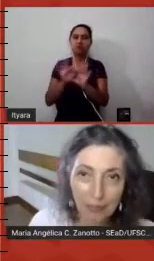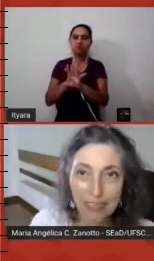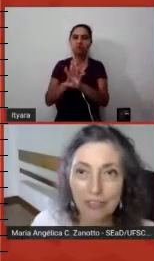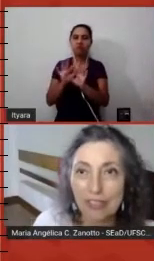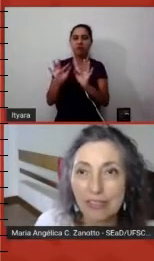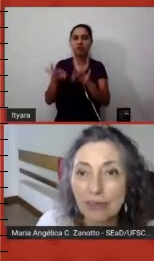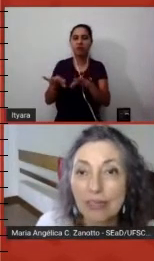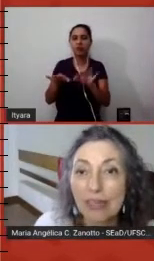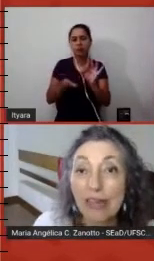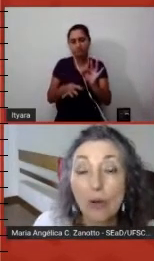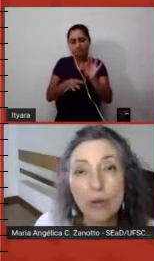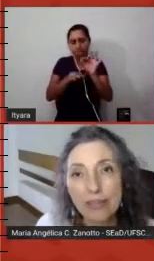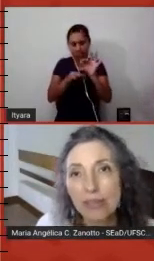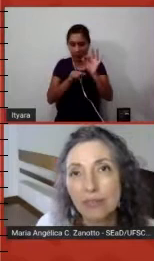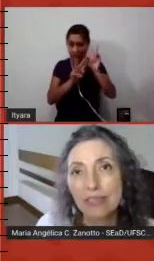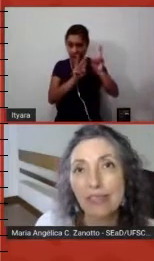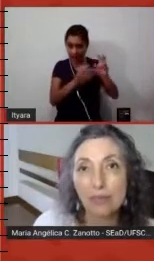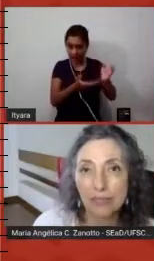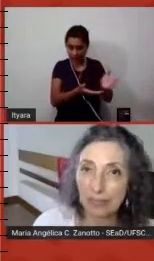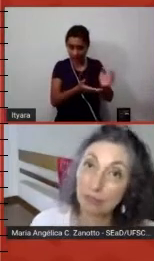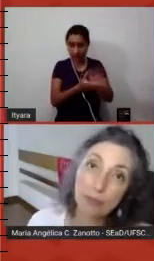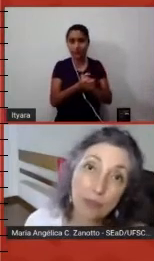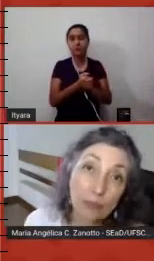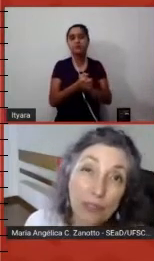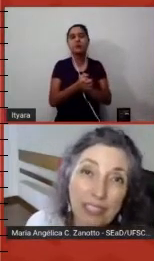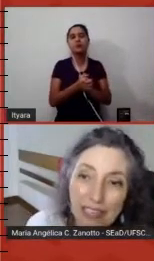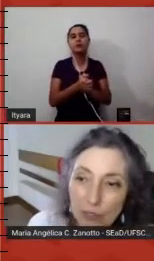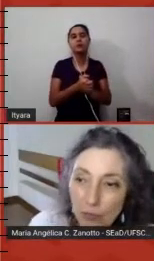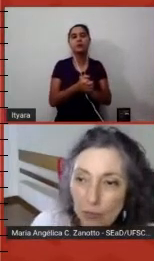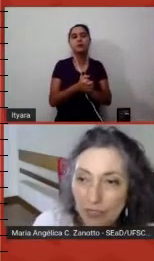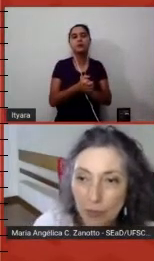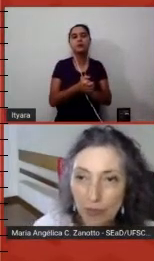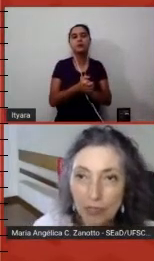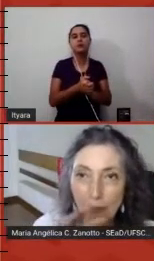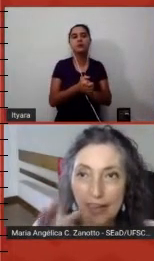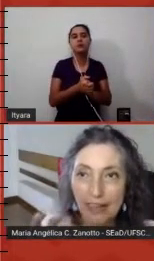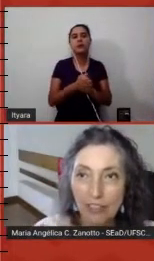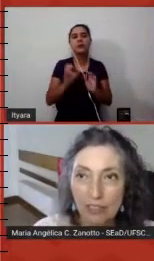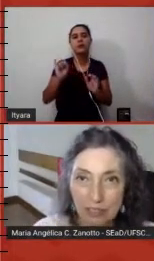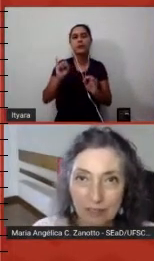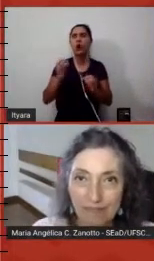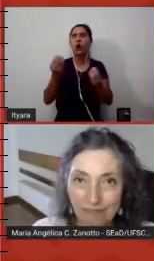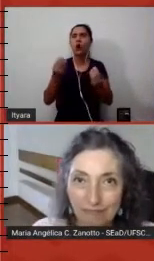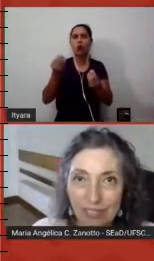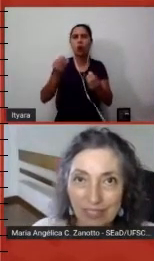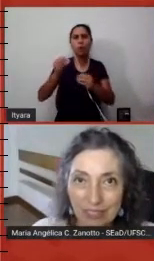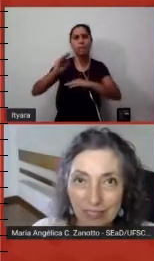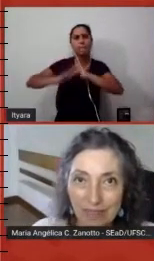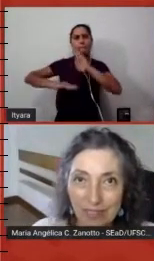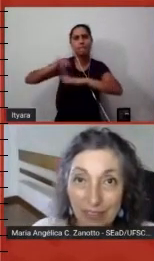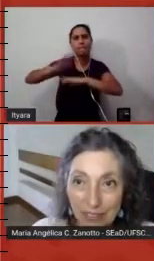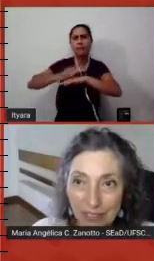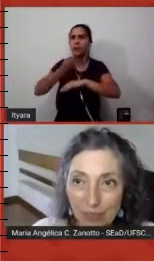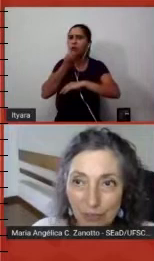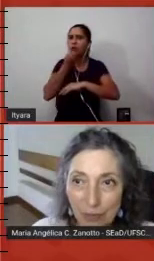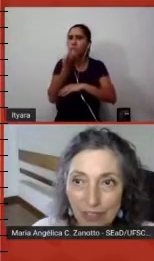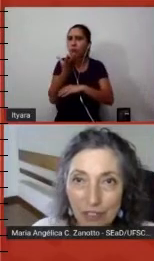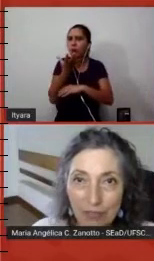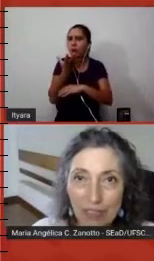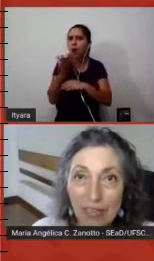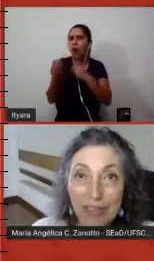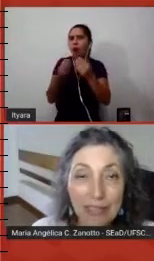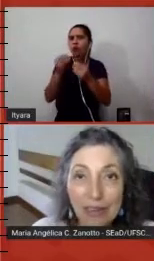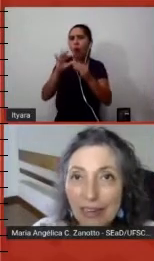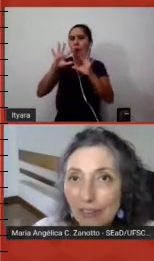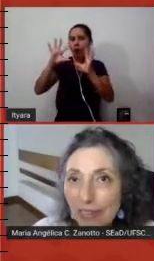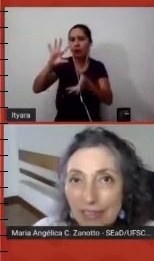só brevemente, né? Então, o que seriam o que a gente poderia resumir umas boas práticas da avaliação